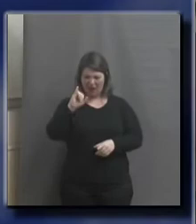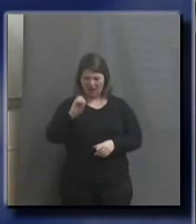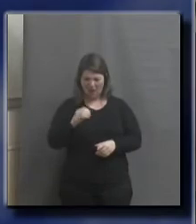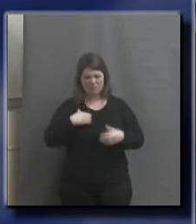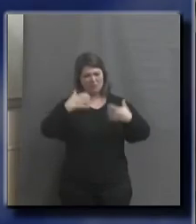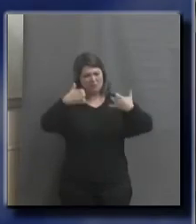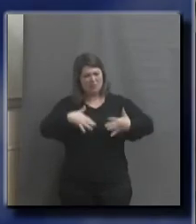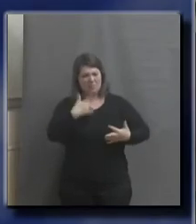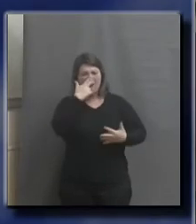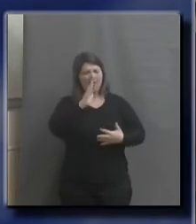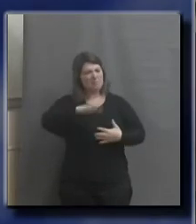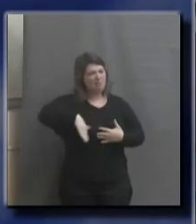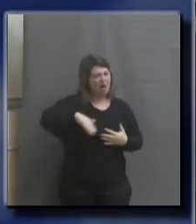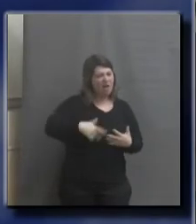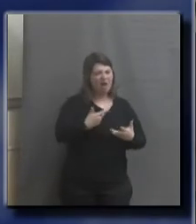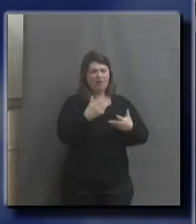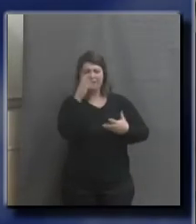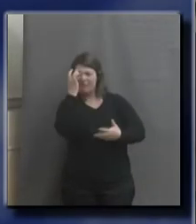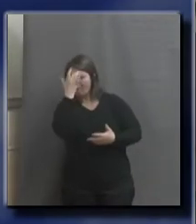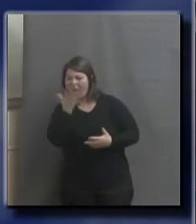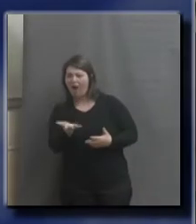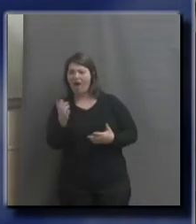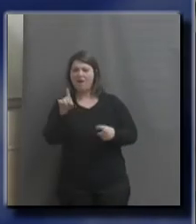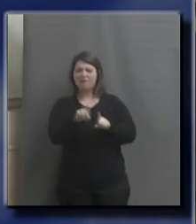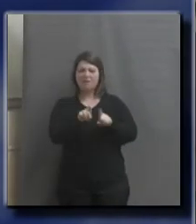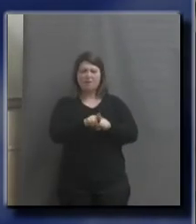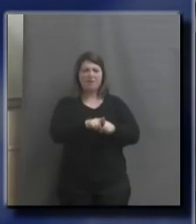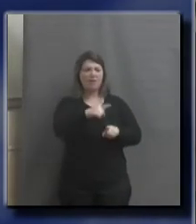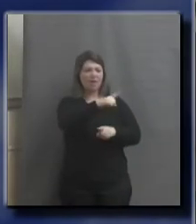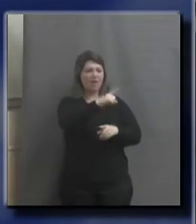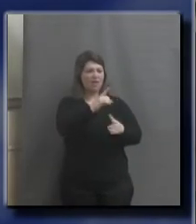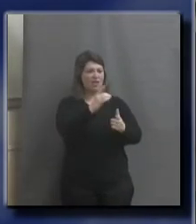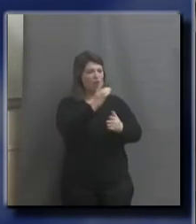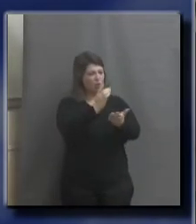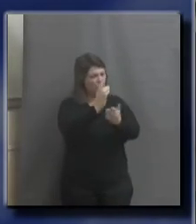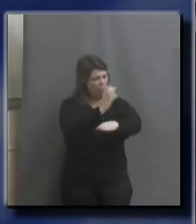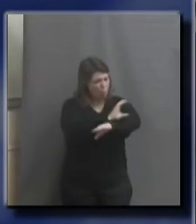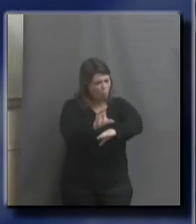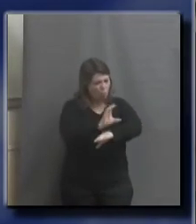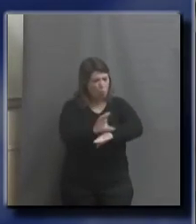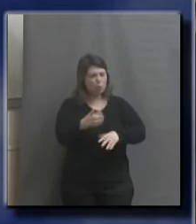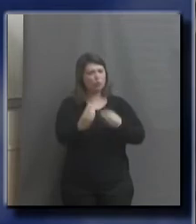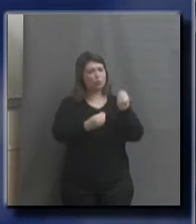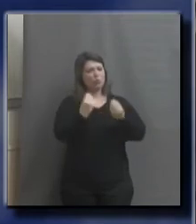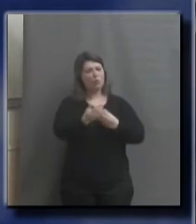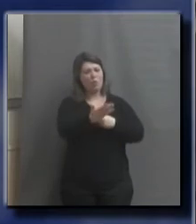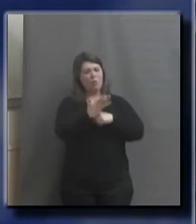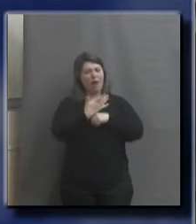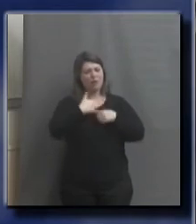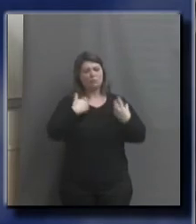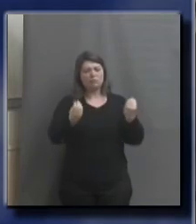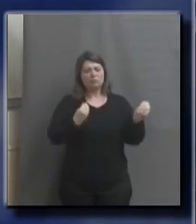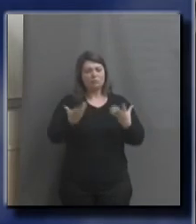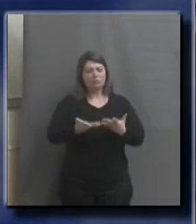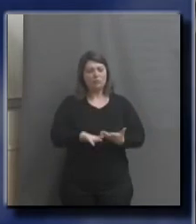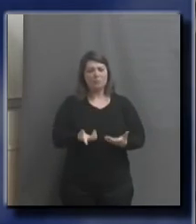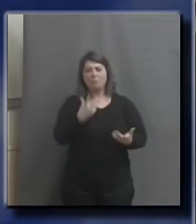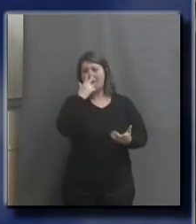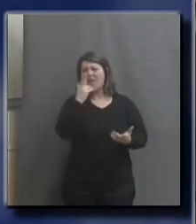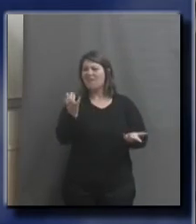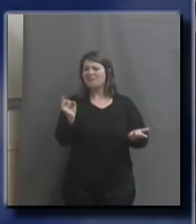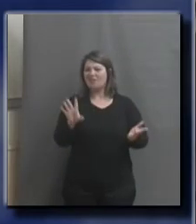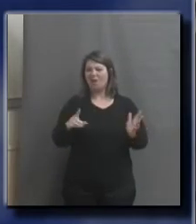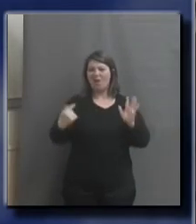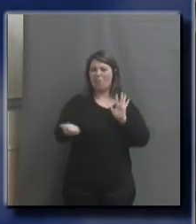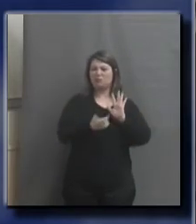os mais baratos, os que oferecem mais vantagens secundárias, como se fosse esse o objetivo de